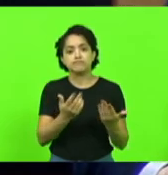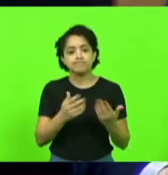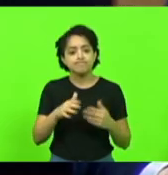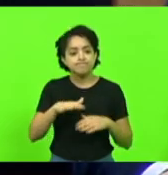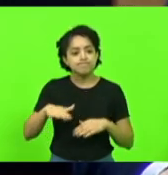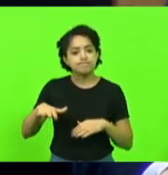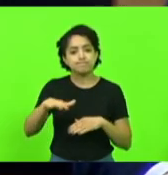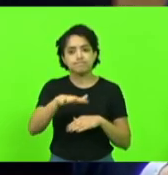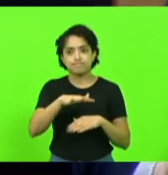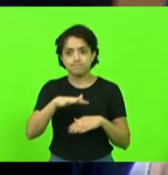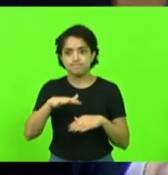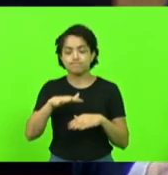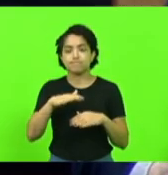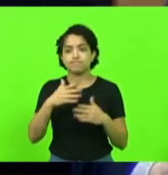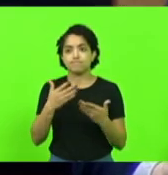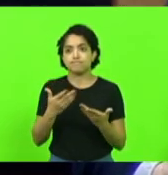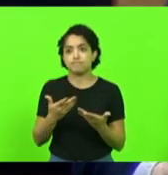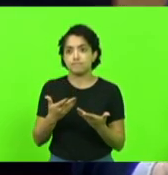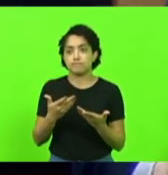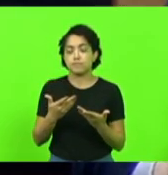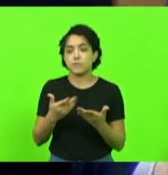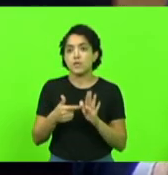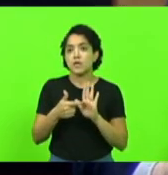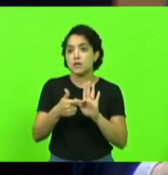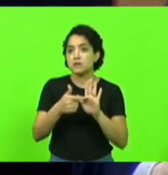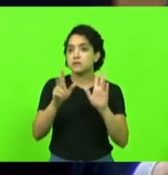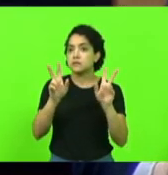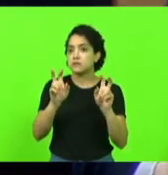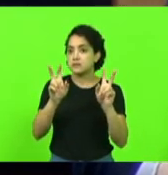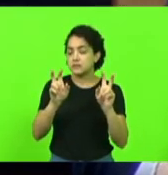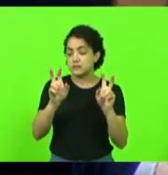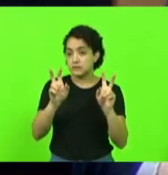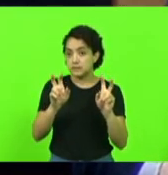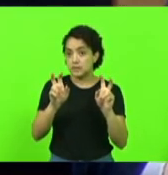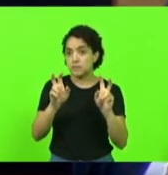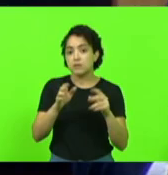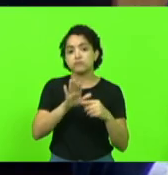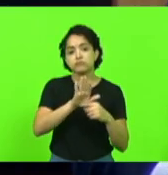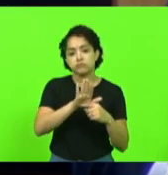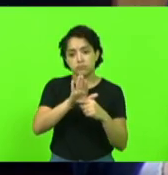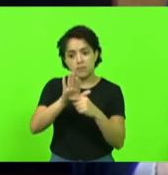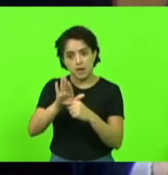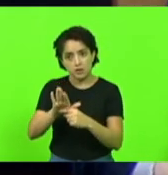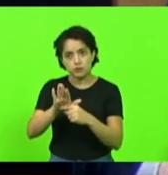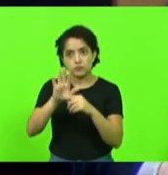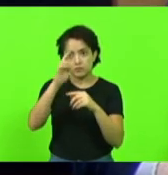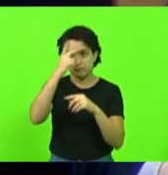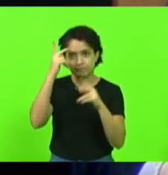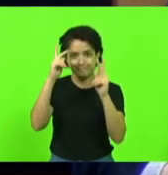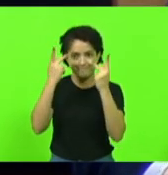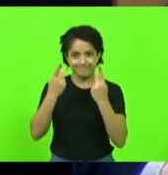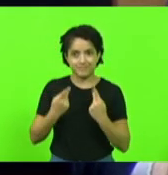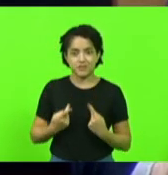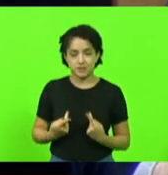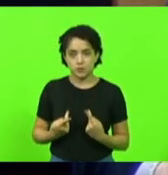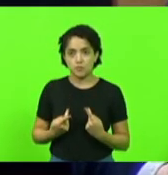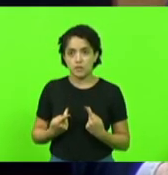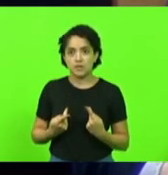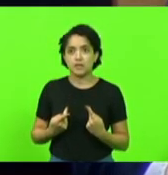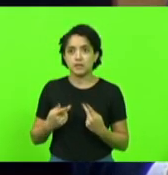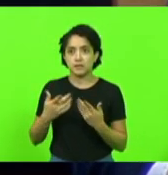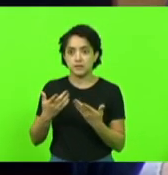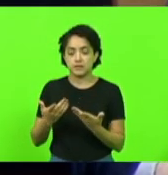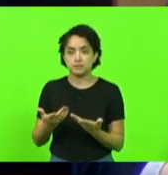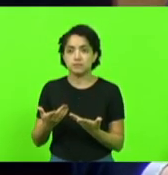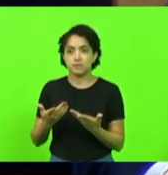possa realmente trazer esta temática, que a gente possa beneficiar o ser humano como um ser integral, como um ser